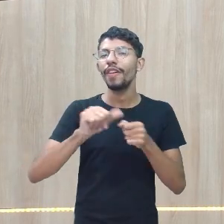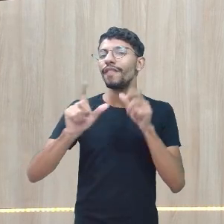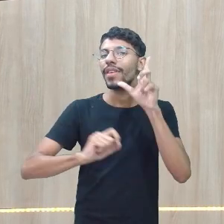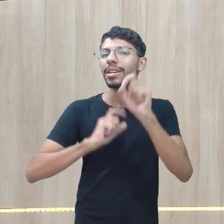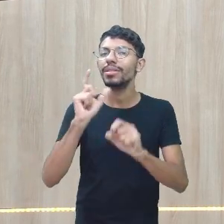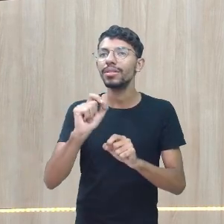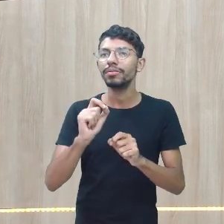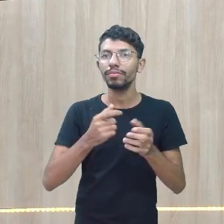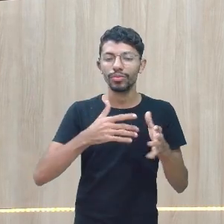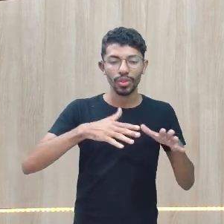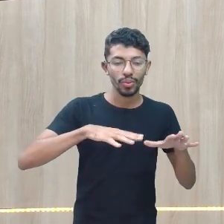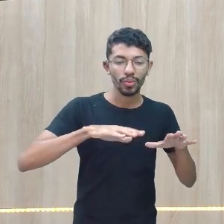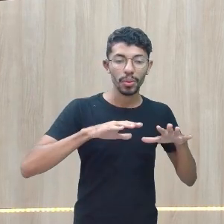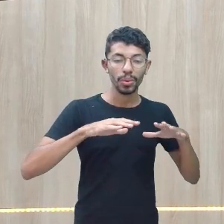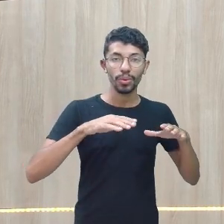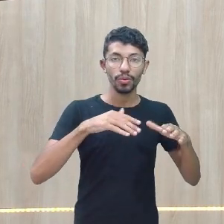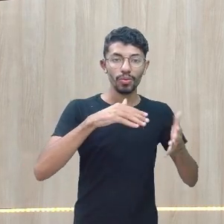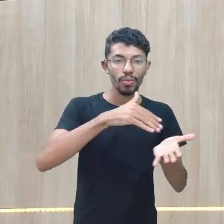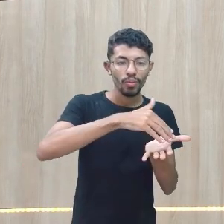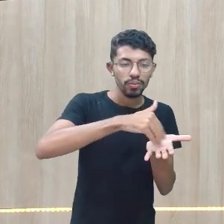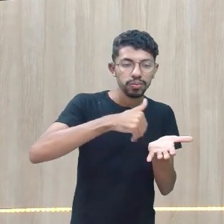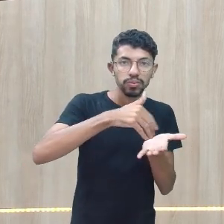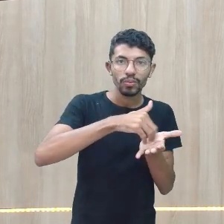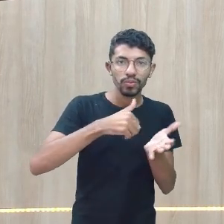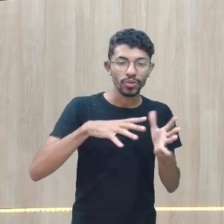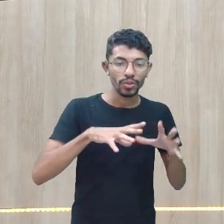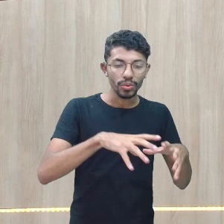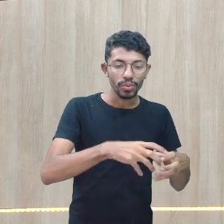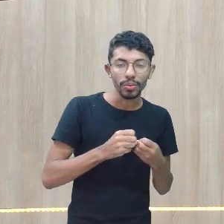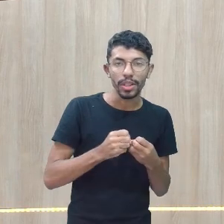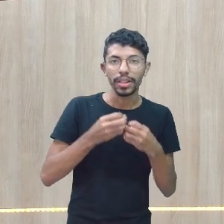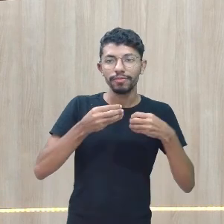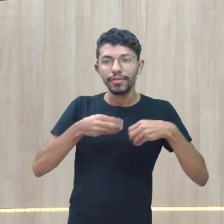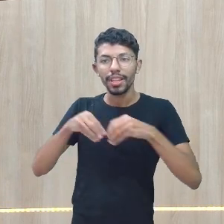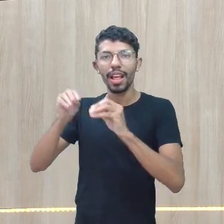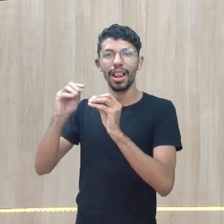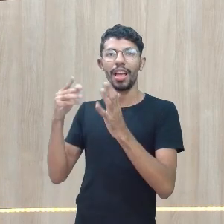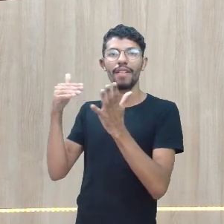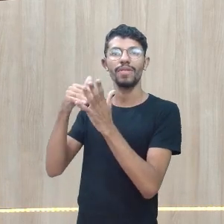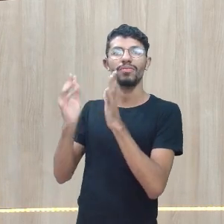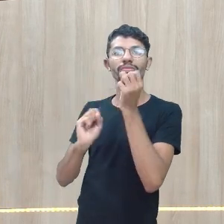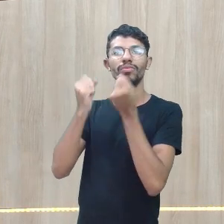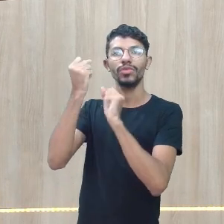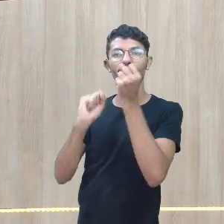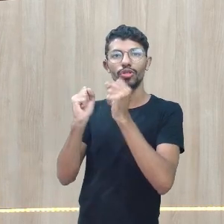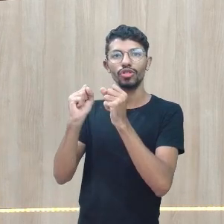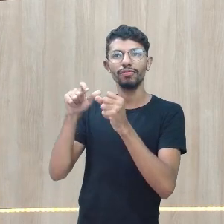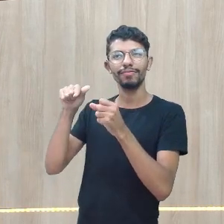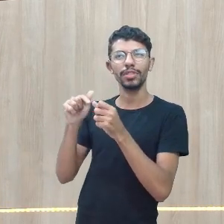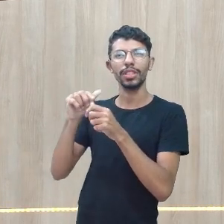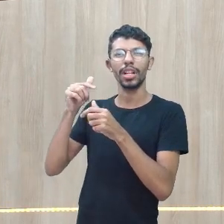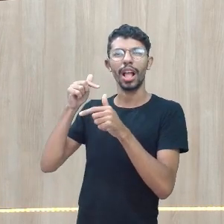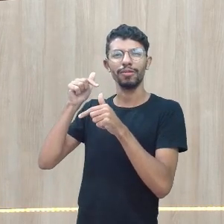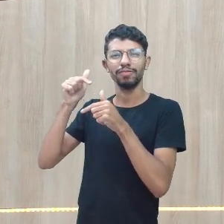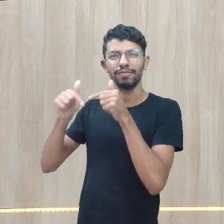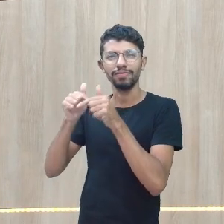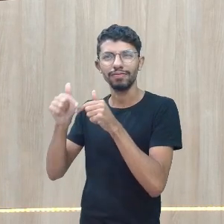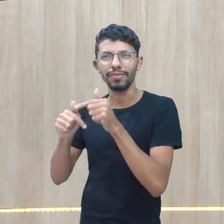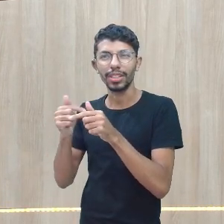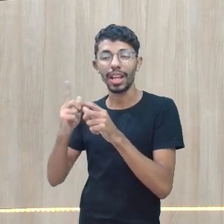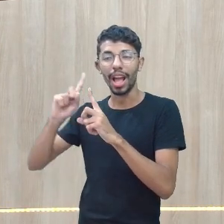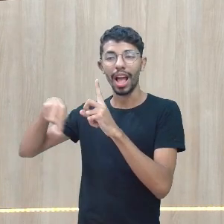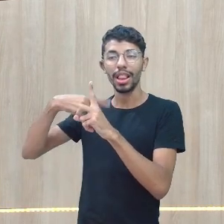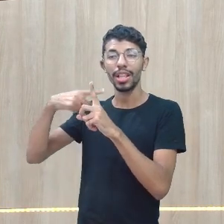É recolhido, levado para a indústria, lá ele é refinado, é adicionado uma substância muito importante, que é o iodo,